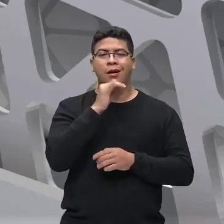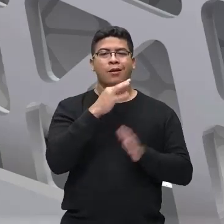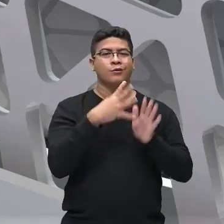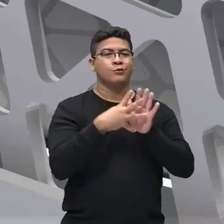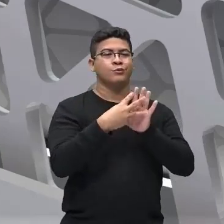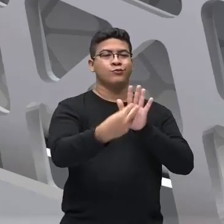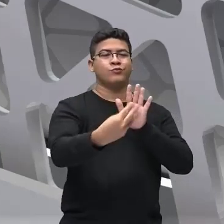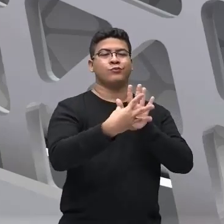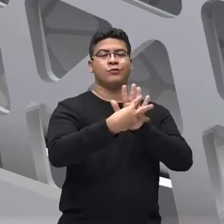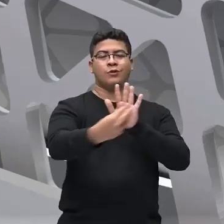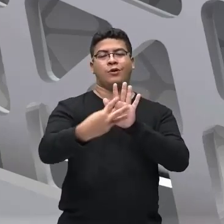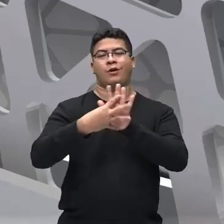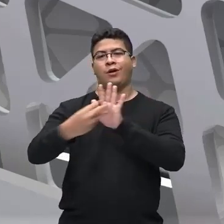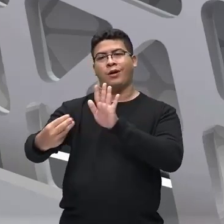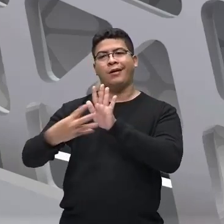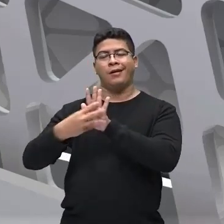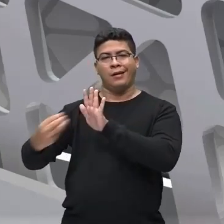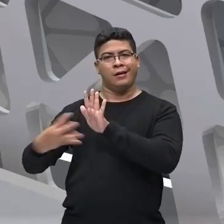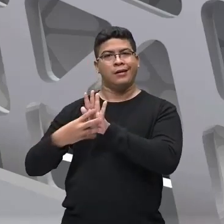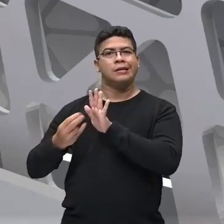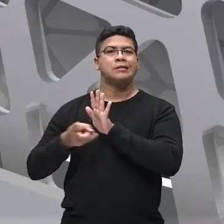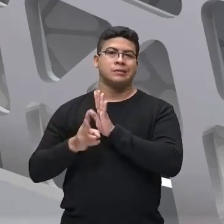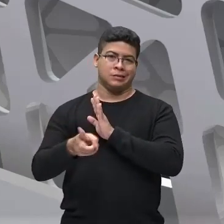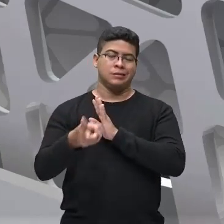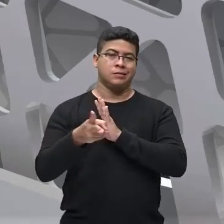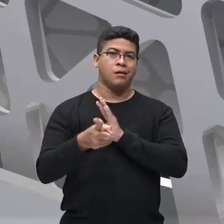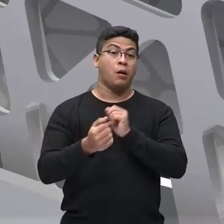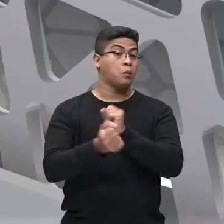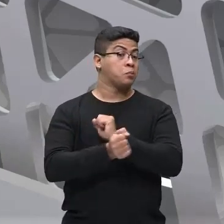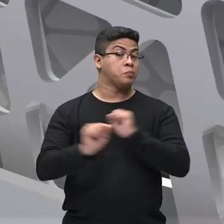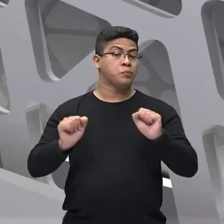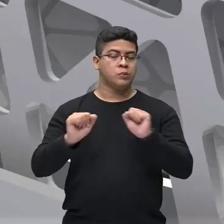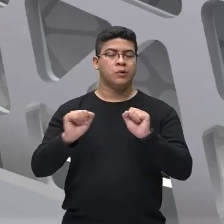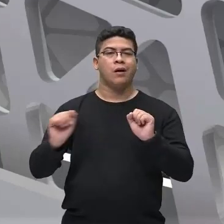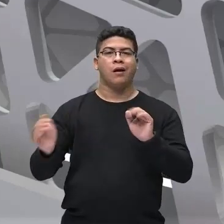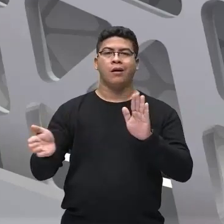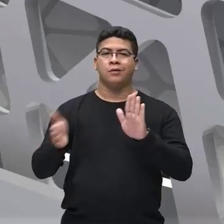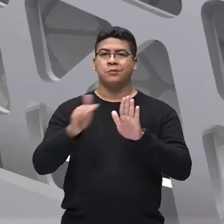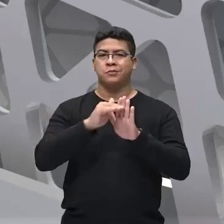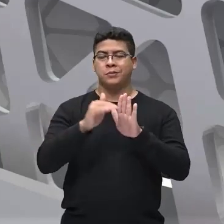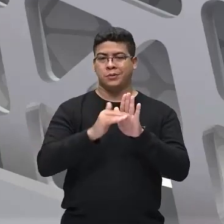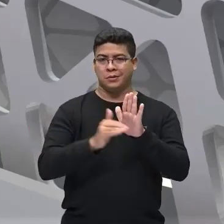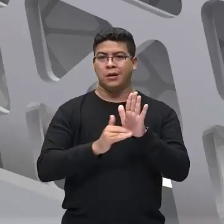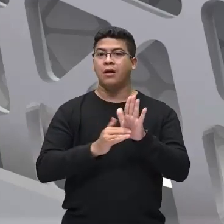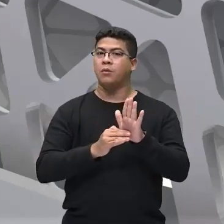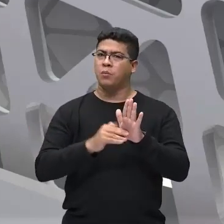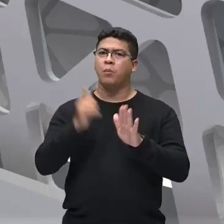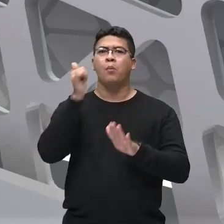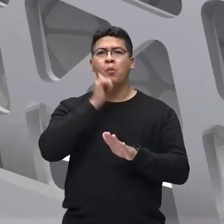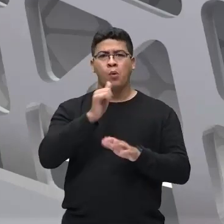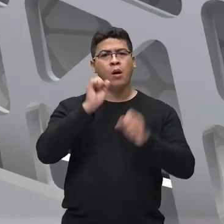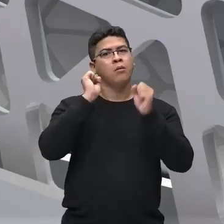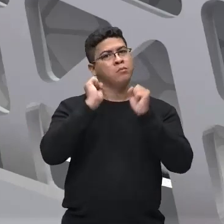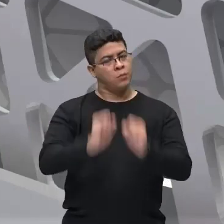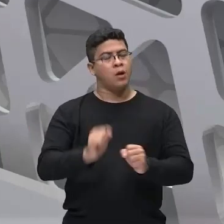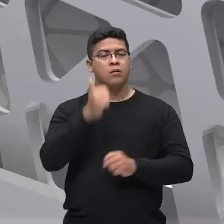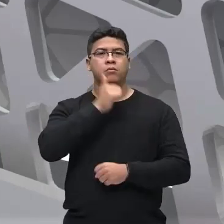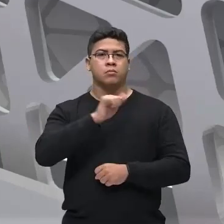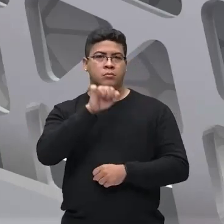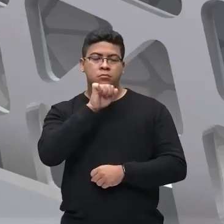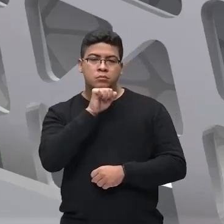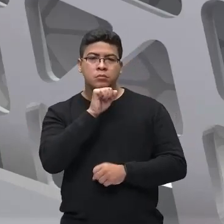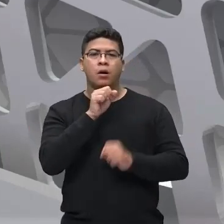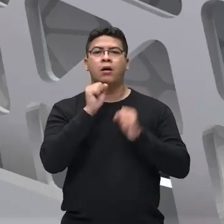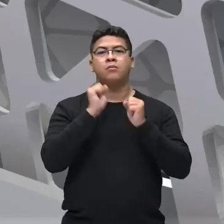quebrou paradigmas dentro do judaísmo, porque ela mostrou que uma mulher pode ser mãe, pode